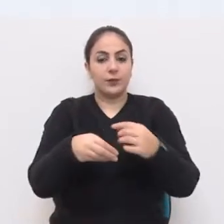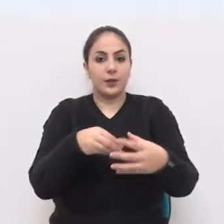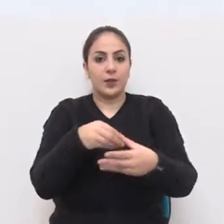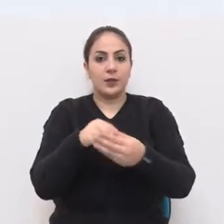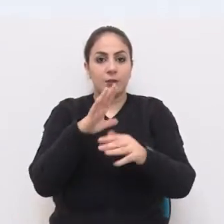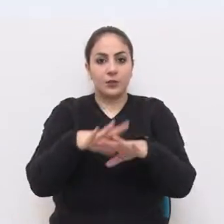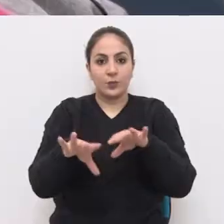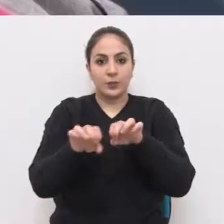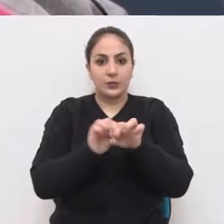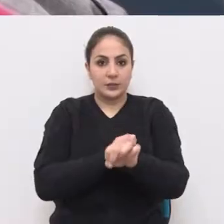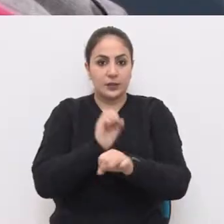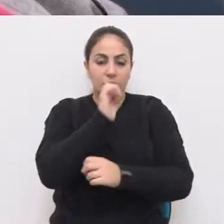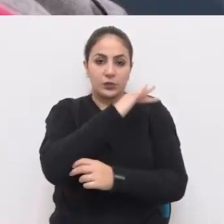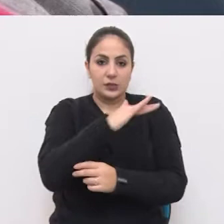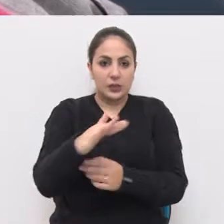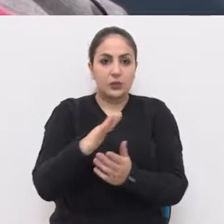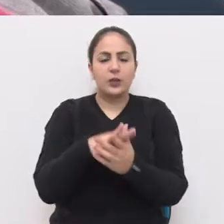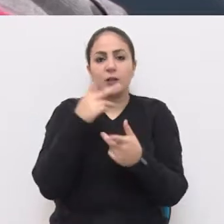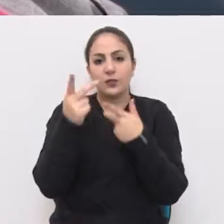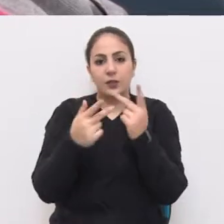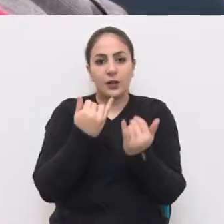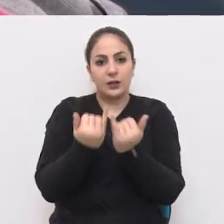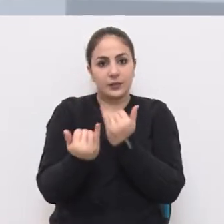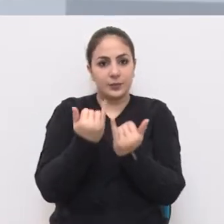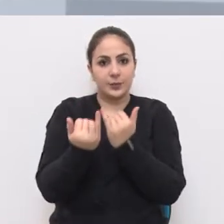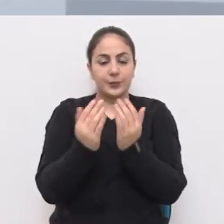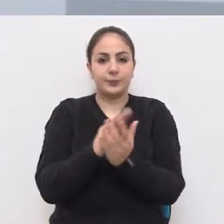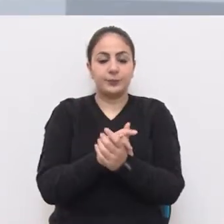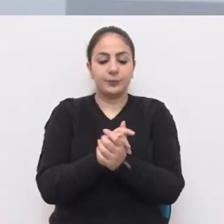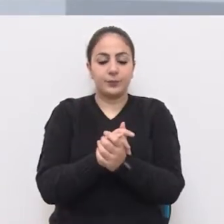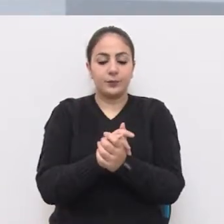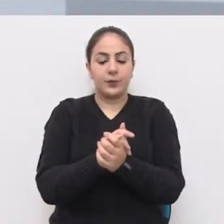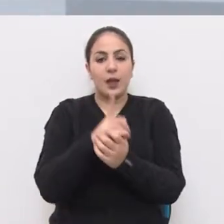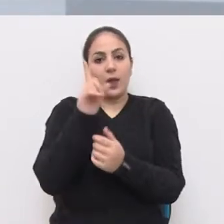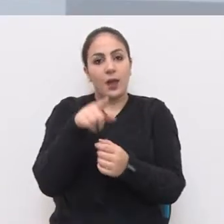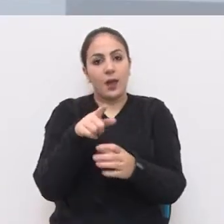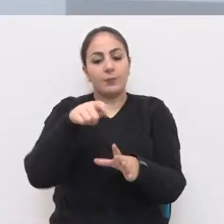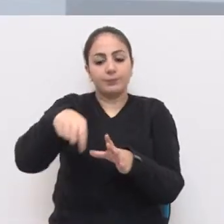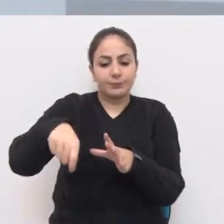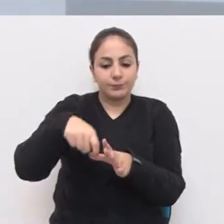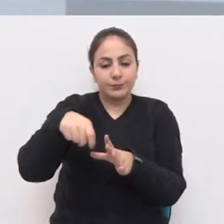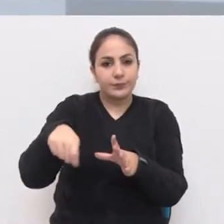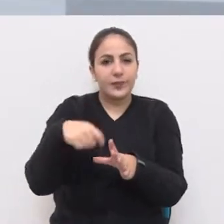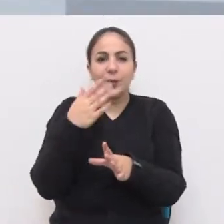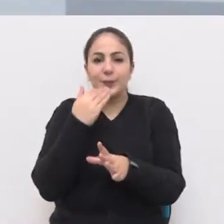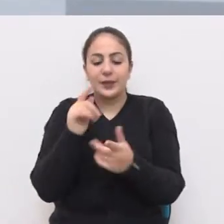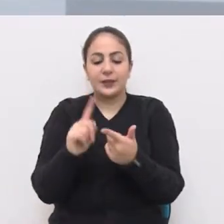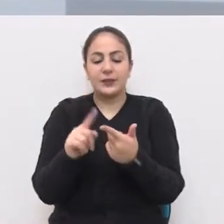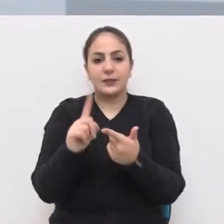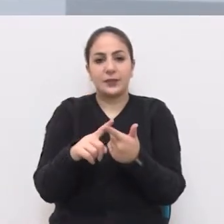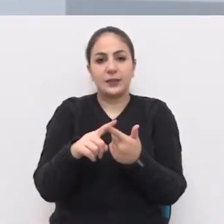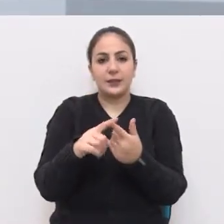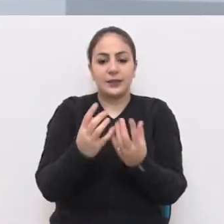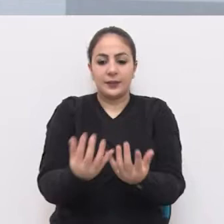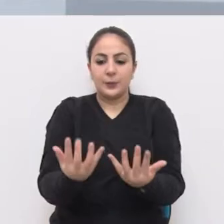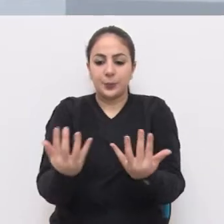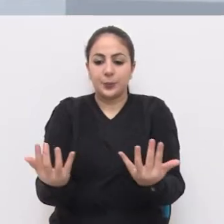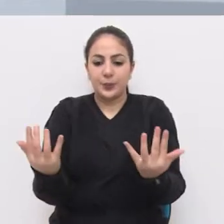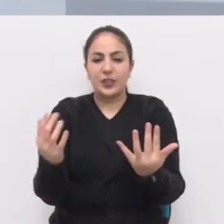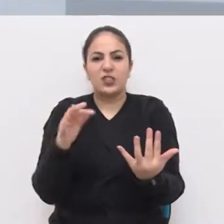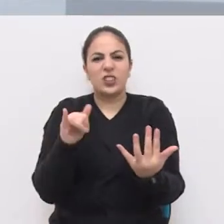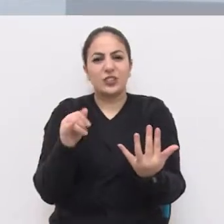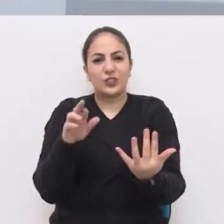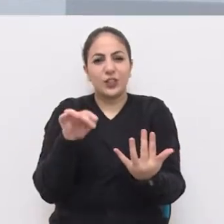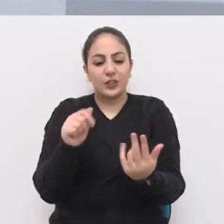dos estudantes. Ele cita alguns exemplos. Seria culinária, jardinagem, oficina